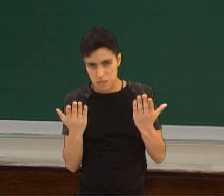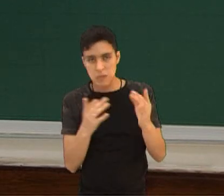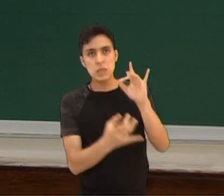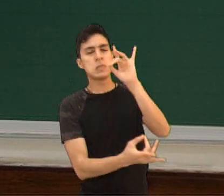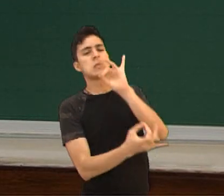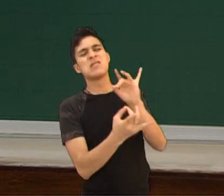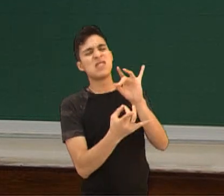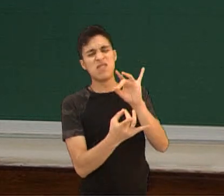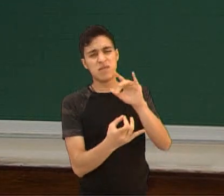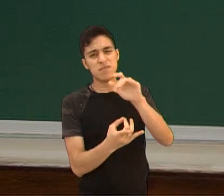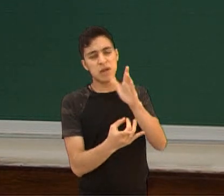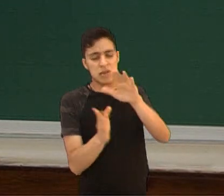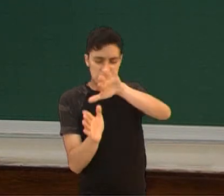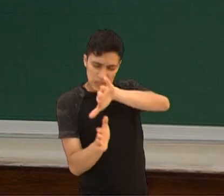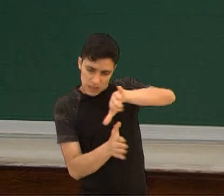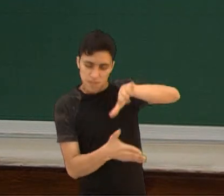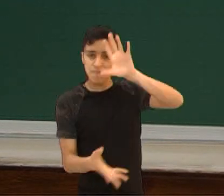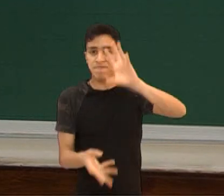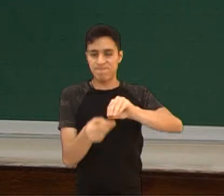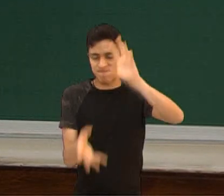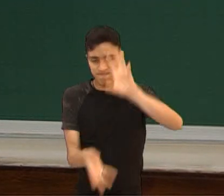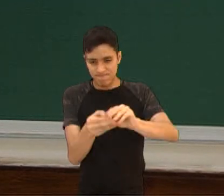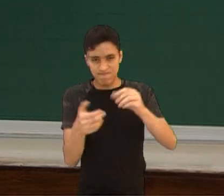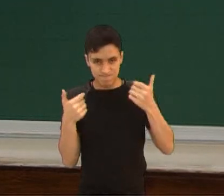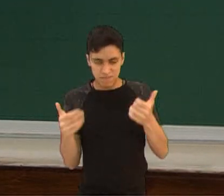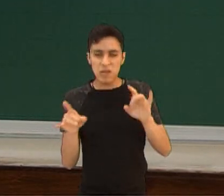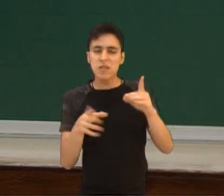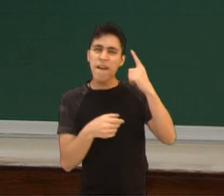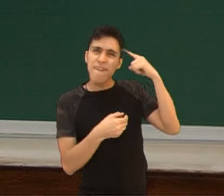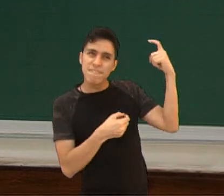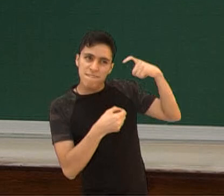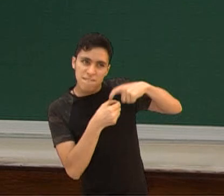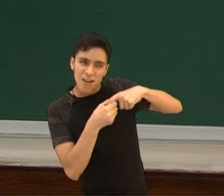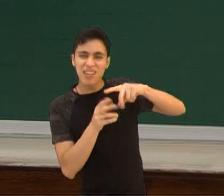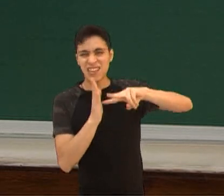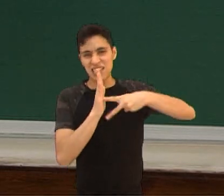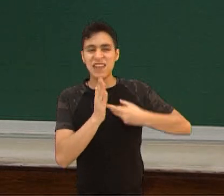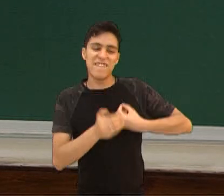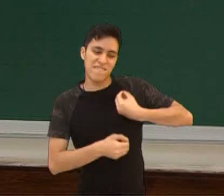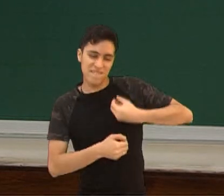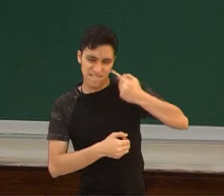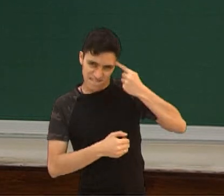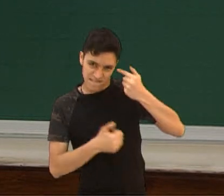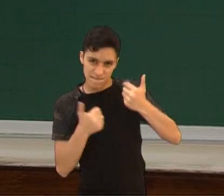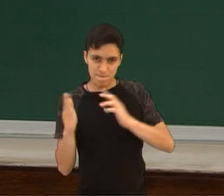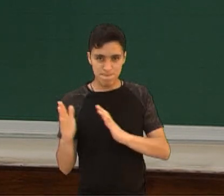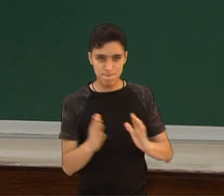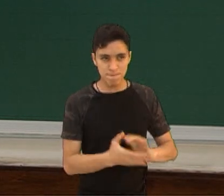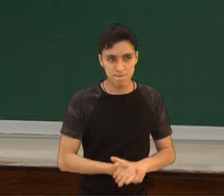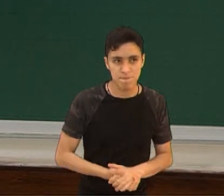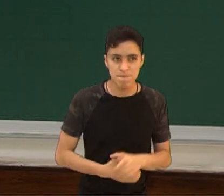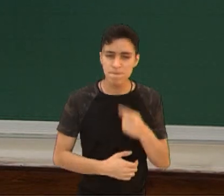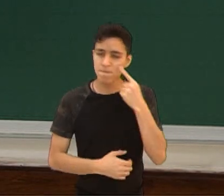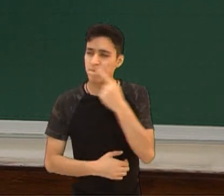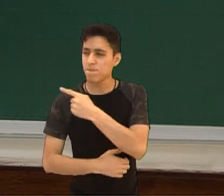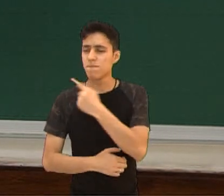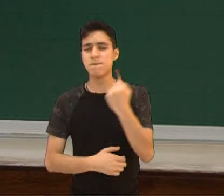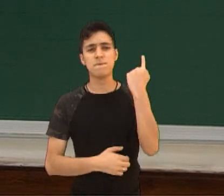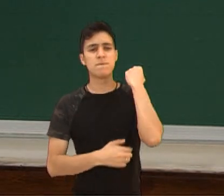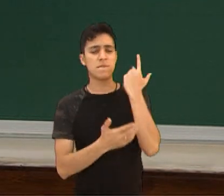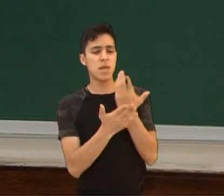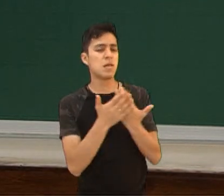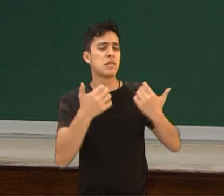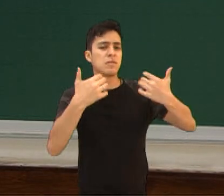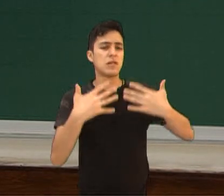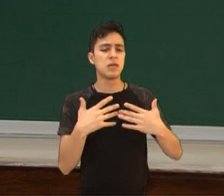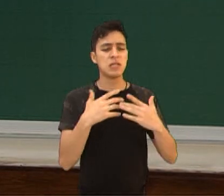coisa mais breve, Recordar é viver, como diria o poeta. Na última aula, falamos sobre as diferenças socioespaciais, lembram?